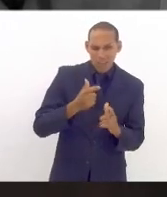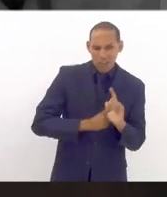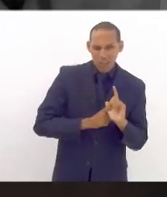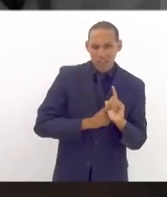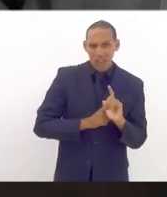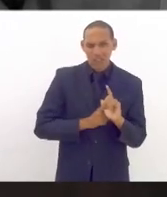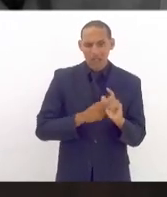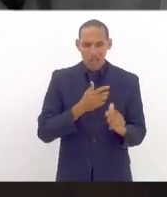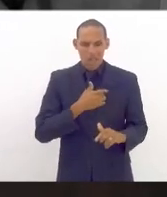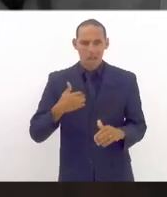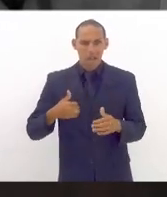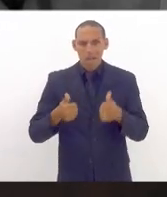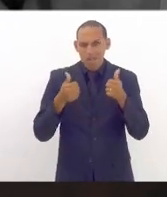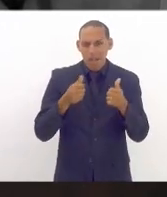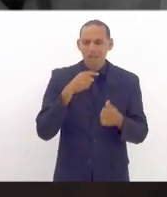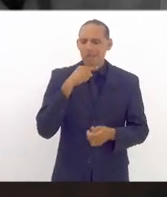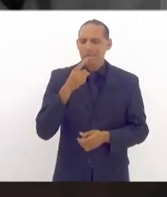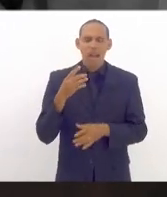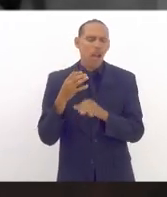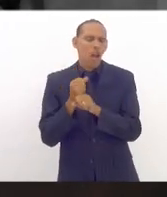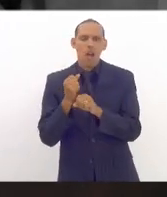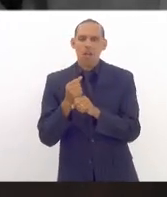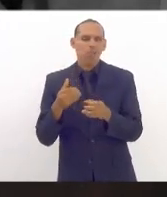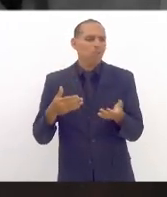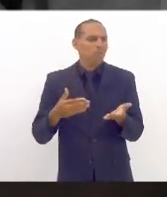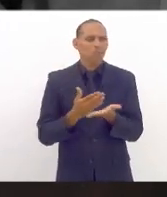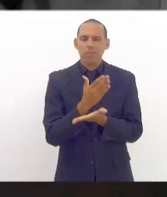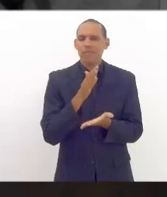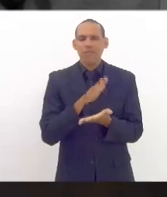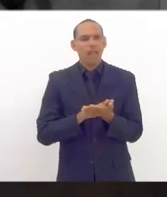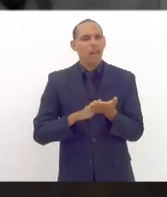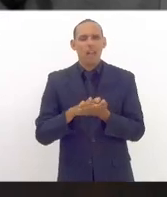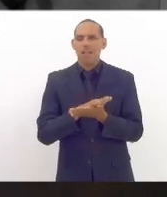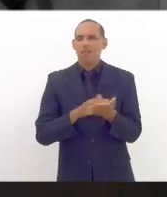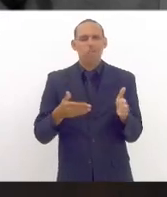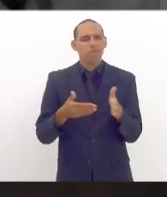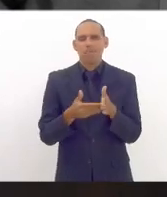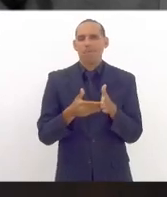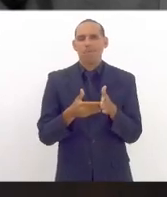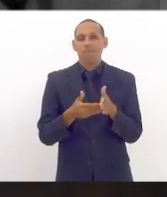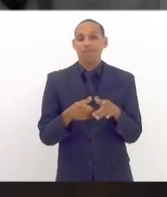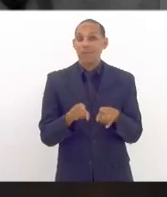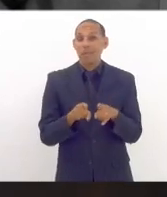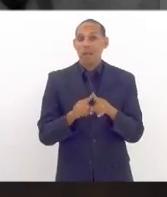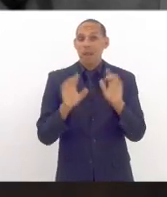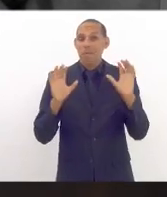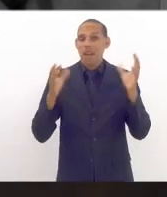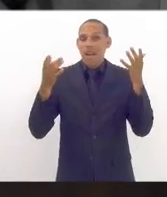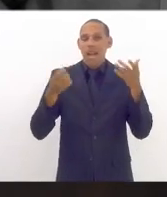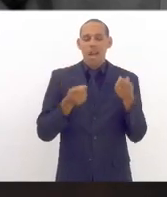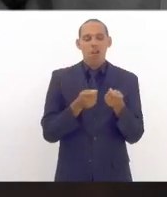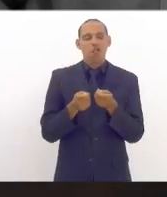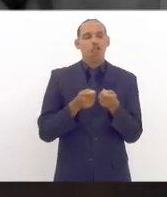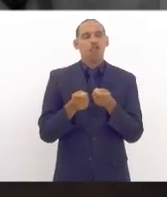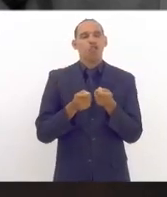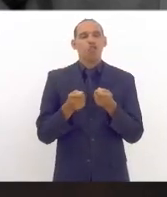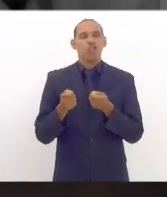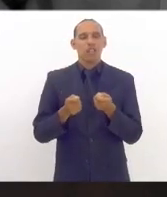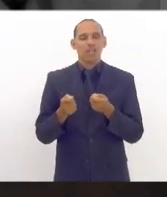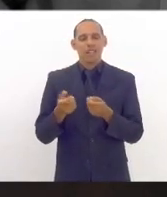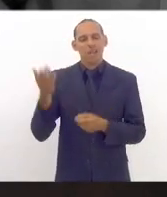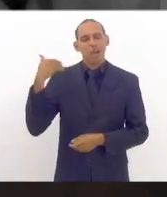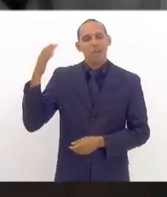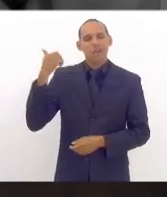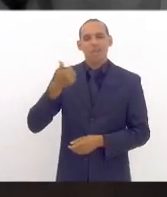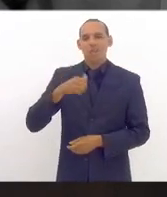e nenhuma conta Aliás na celebração da renegociação da dívida lá